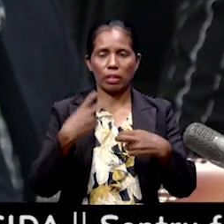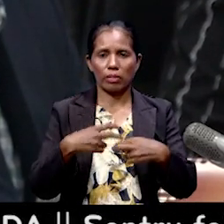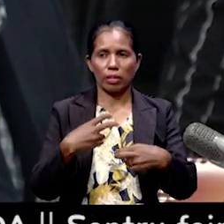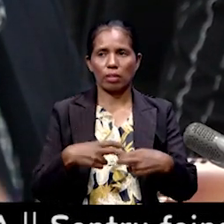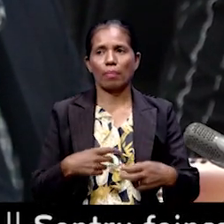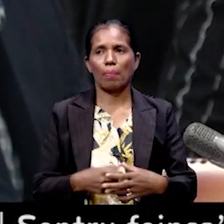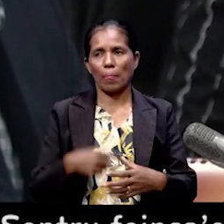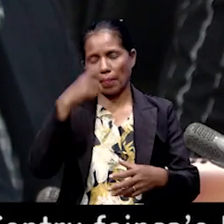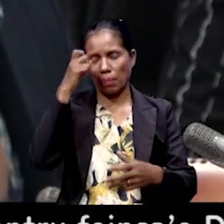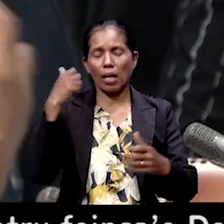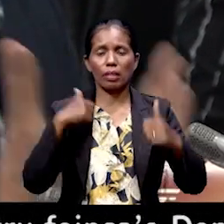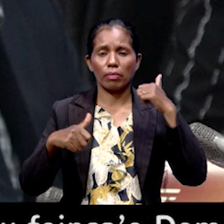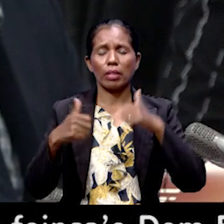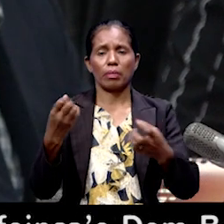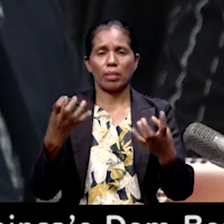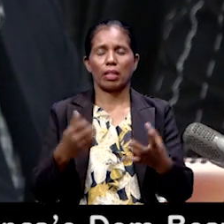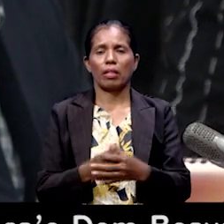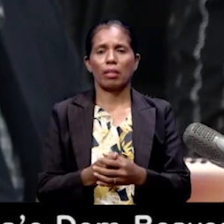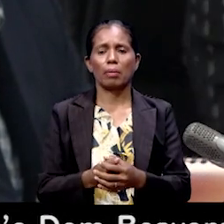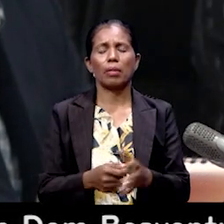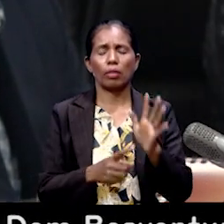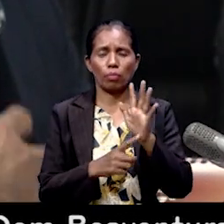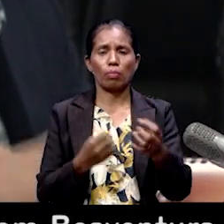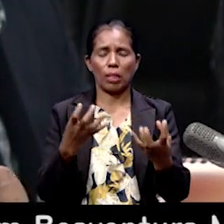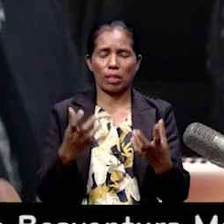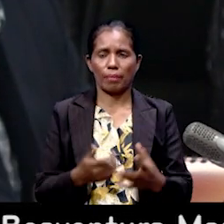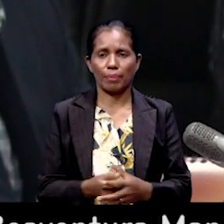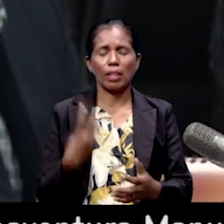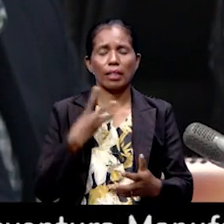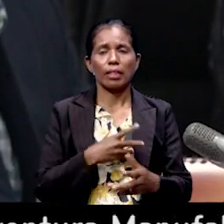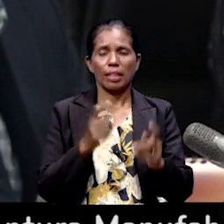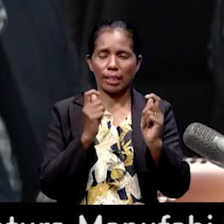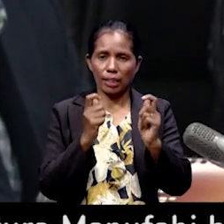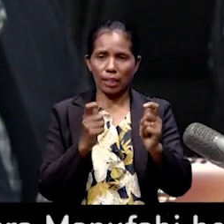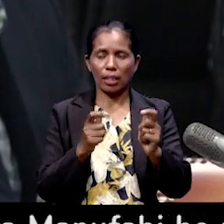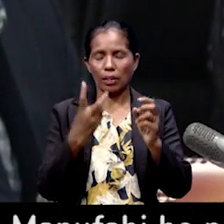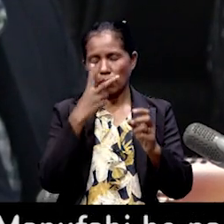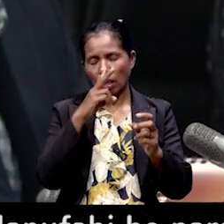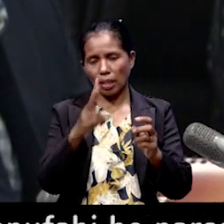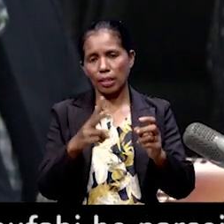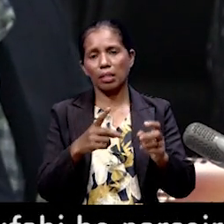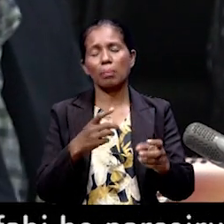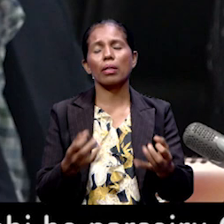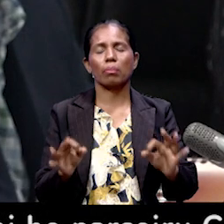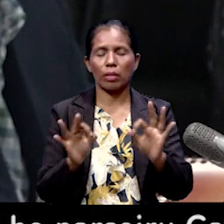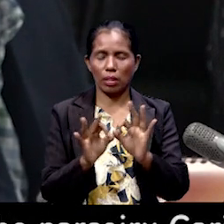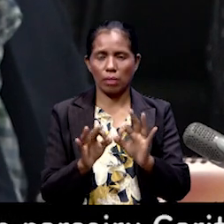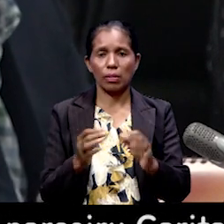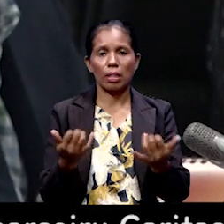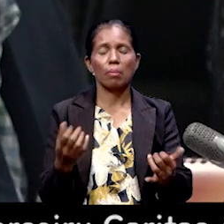Também atividades na barac demais, indicadores em barac demais. Então, ita tenta a to racionaliza, ita nem maca, ita nem